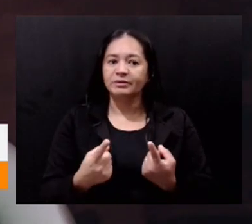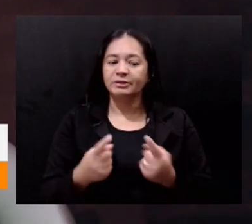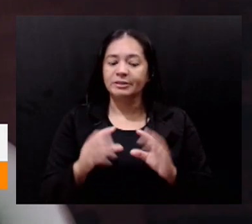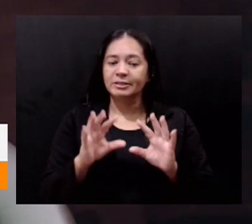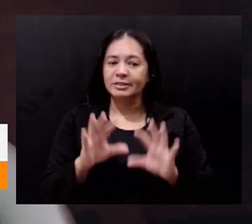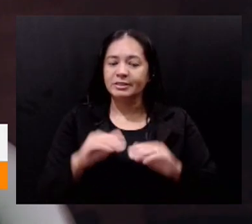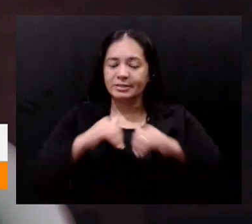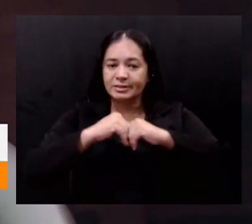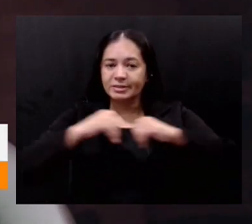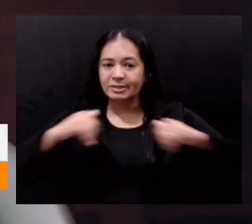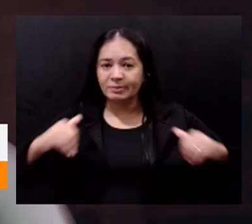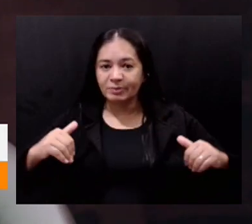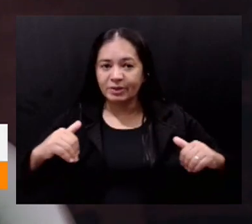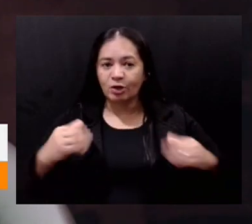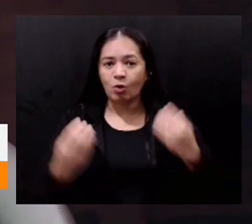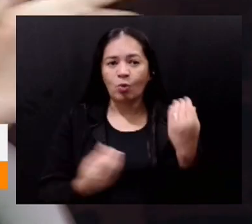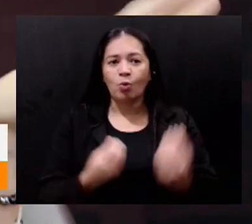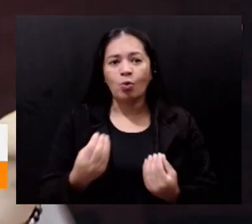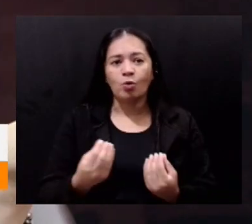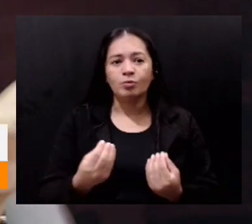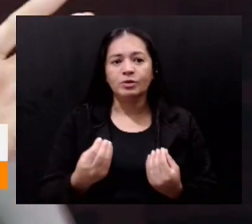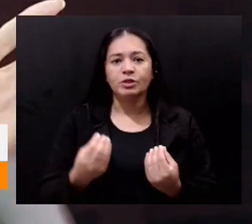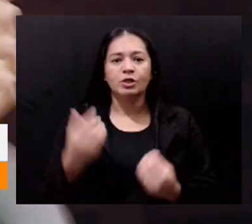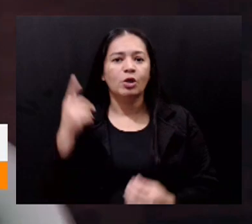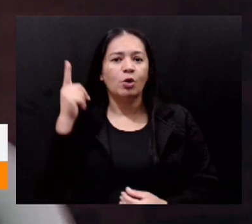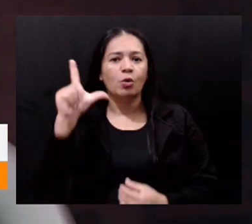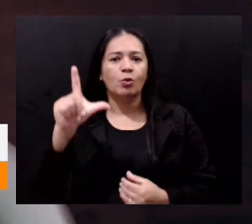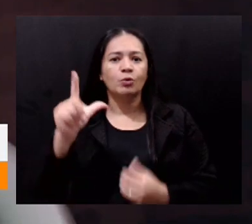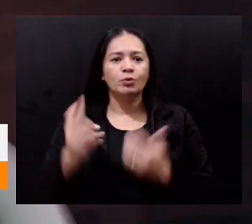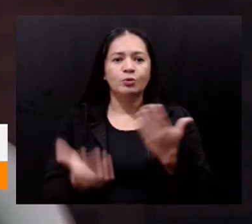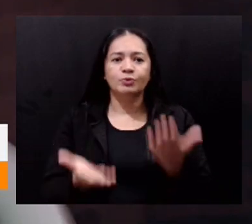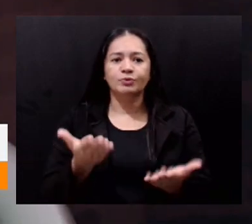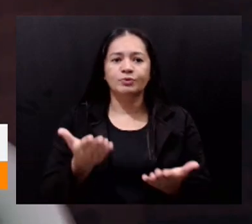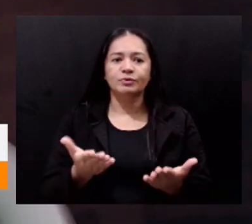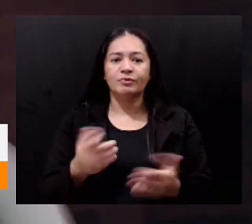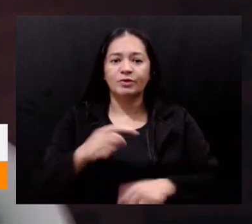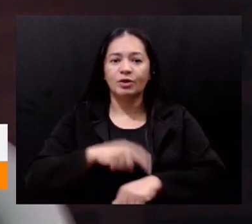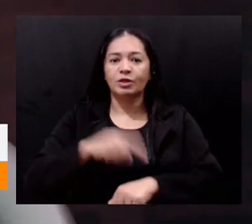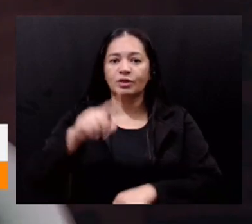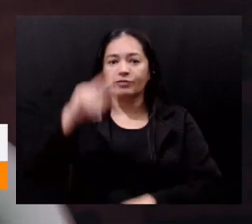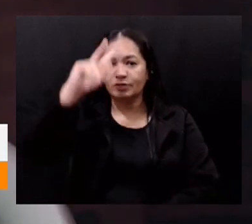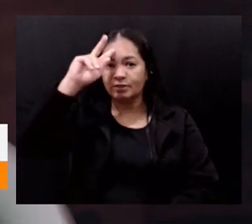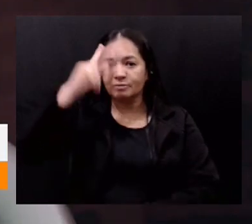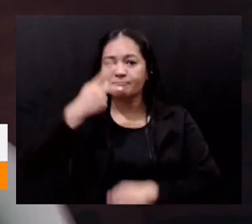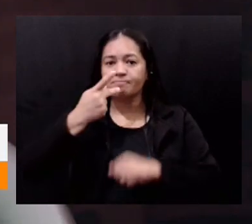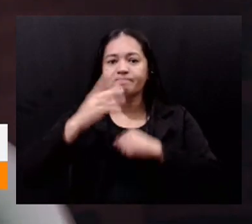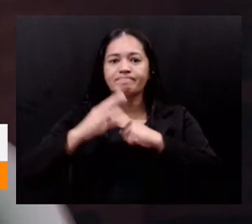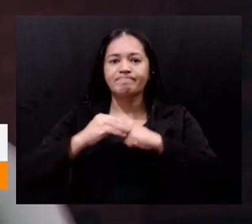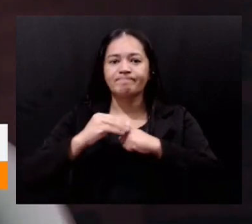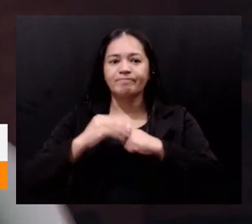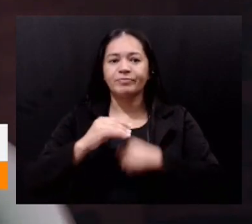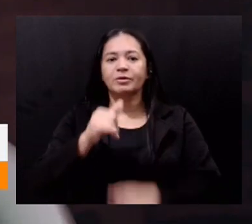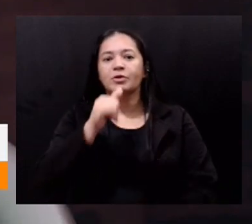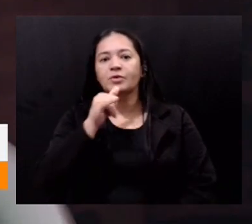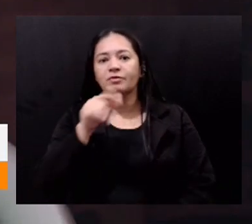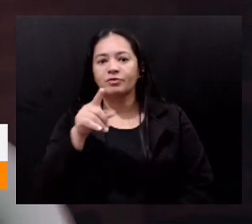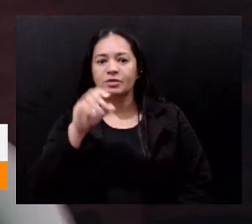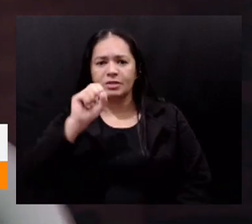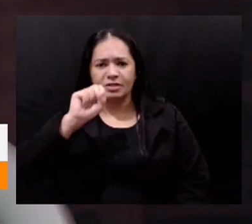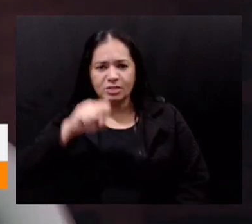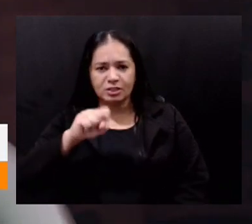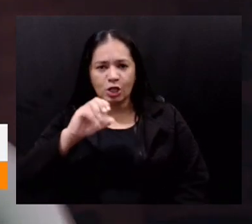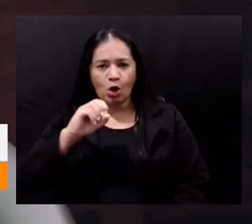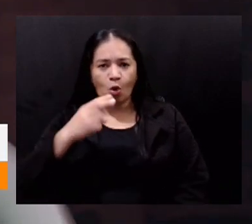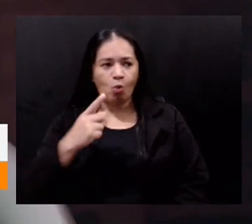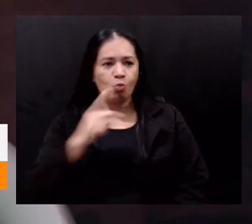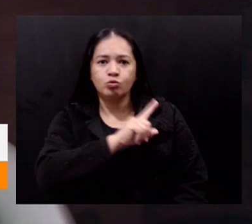que a gente consegue ter esse equilíbrio, é quando você se conhece. Então, por exemplo, você dá o seu sim e o seu não verdadeiro